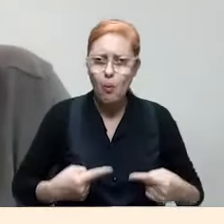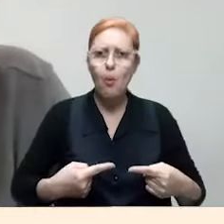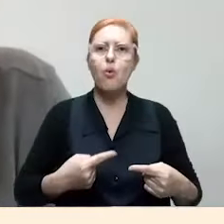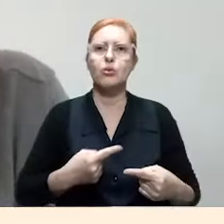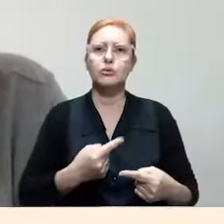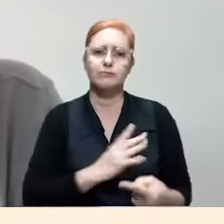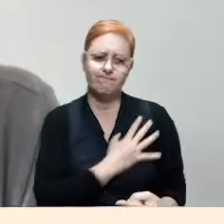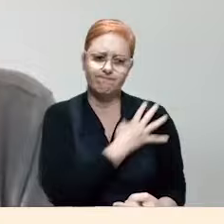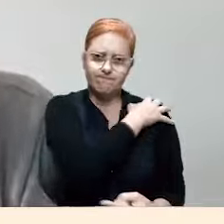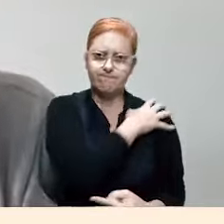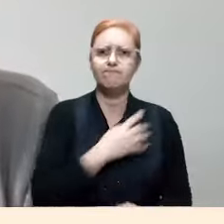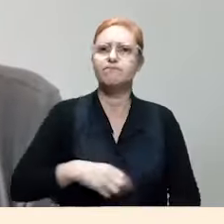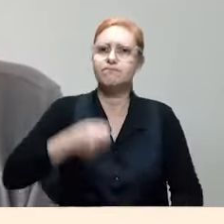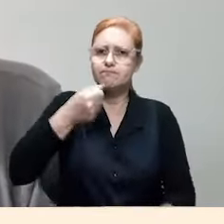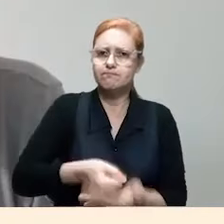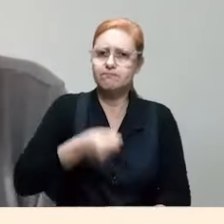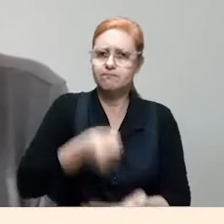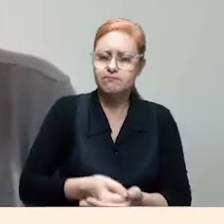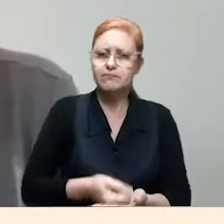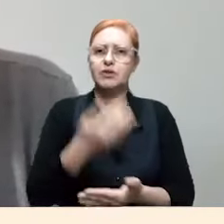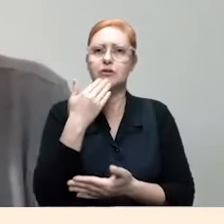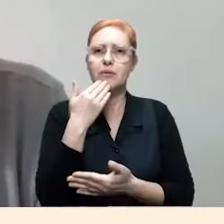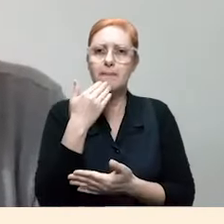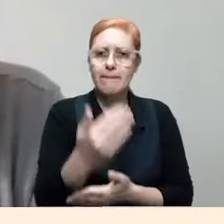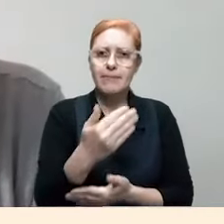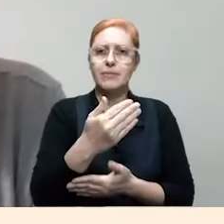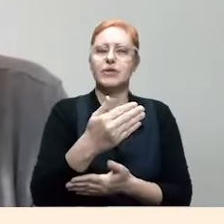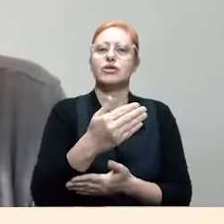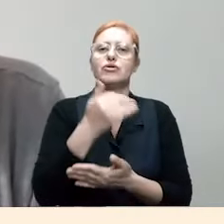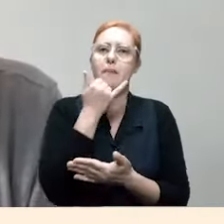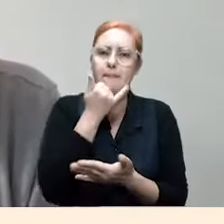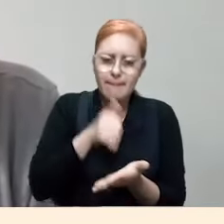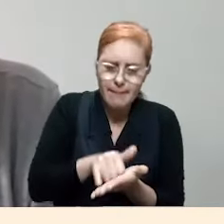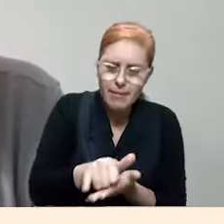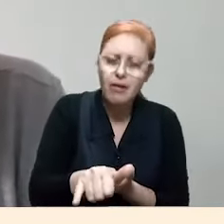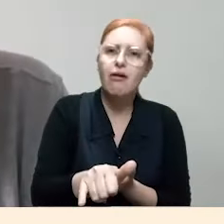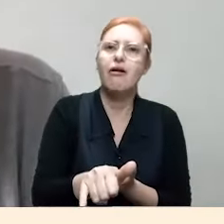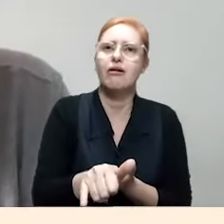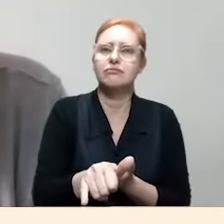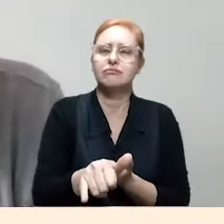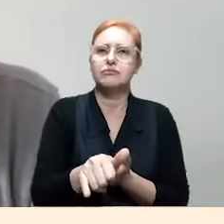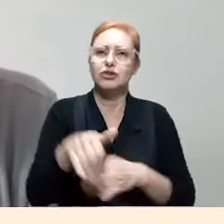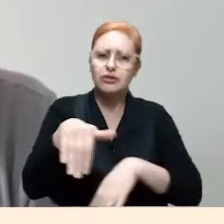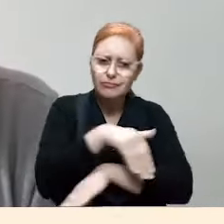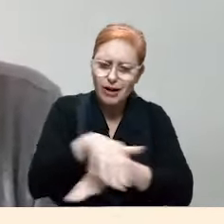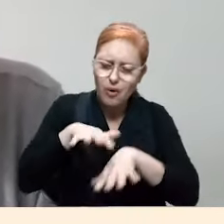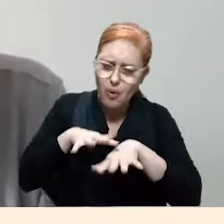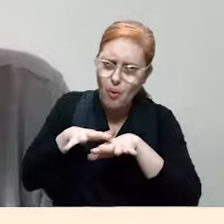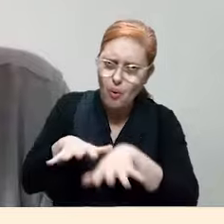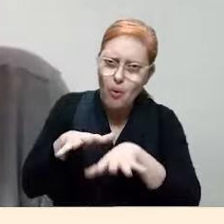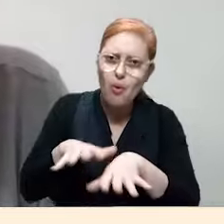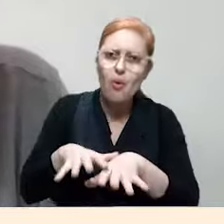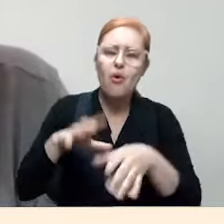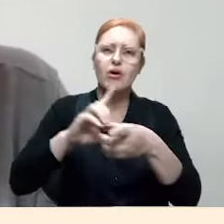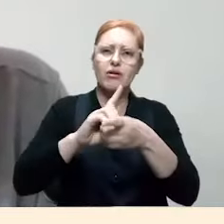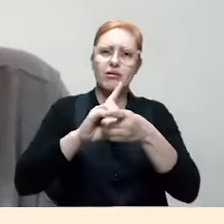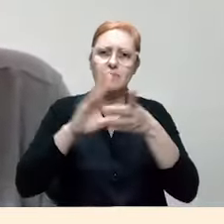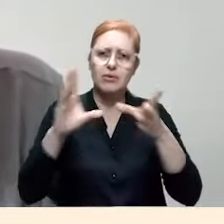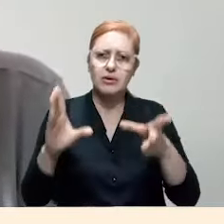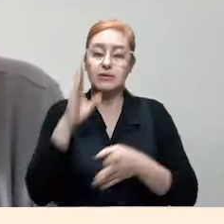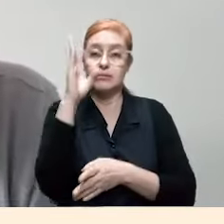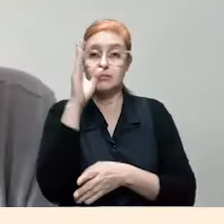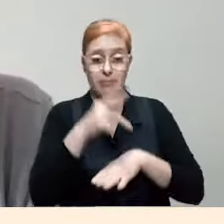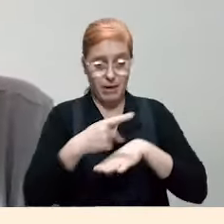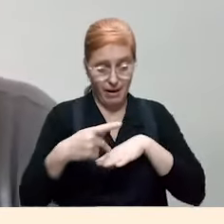pedir anistia, nós fomos à rua pela redemocratização do país, pelas diretas